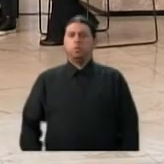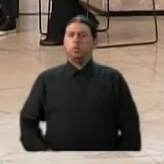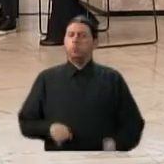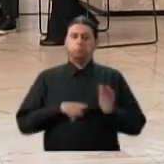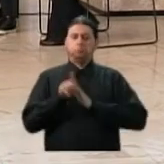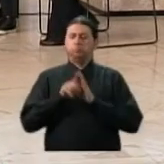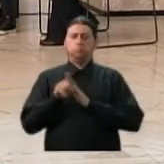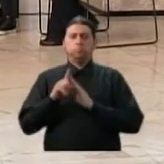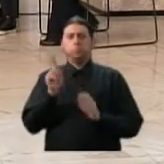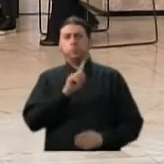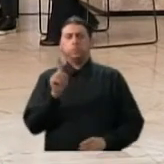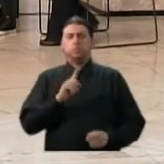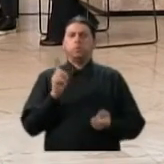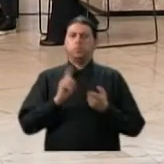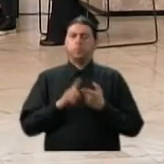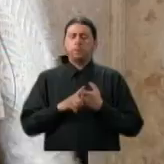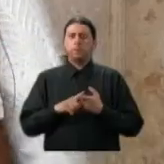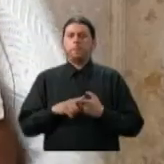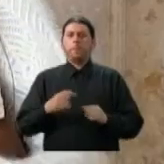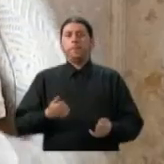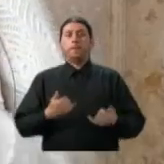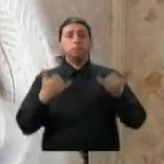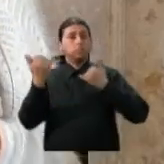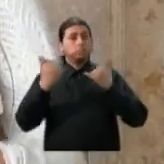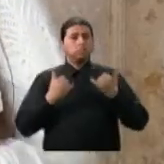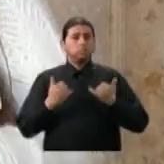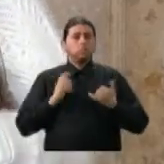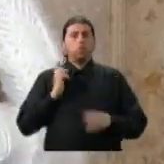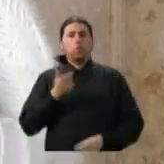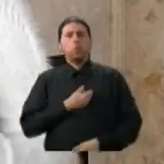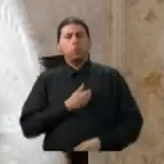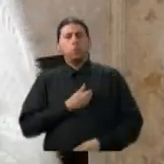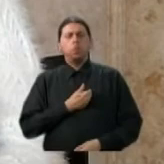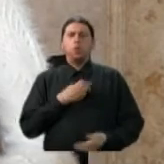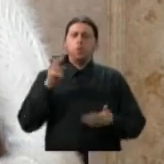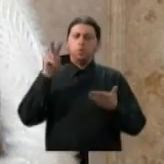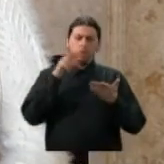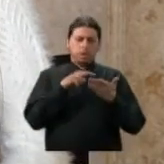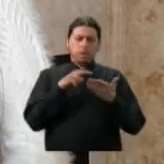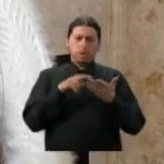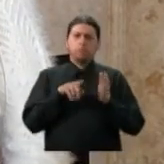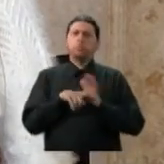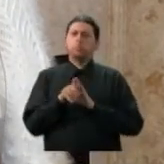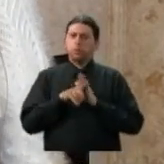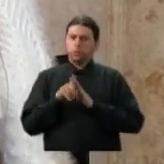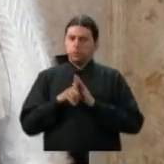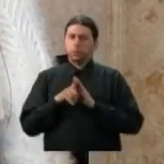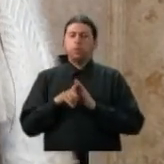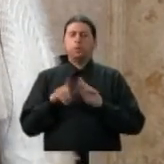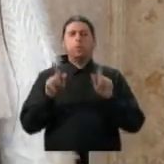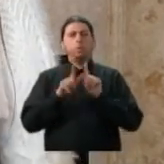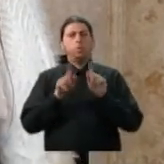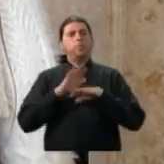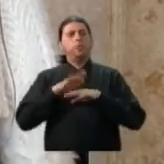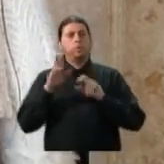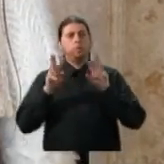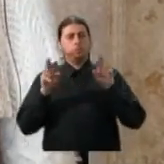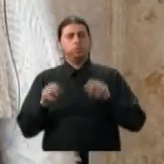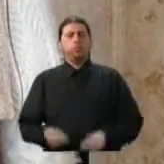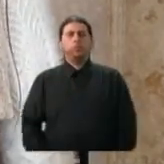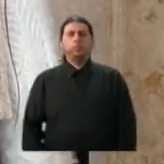pesquisei, quando eles anunciaram, aí a gente foi olhar e pesquisar mais sobre o assunto.